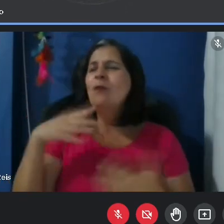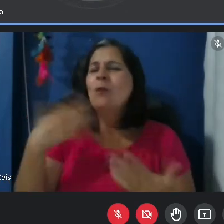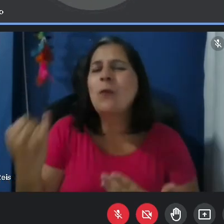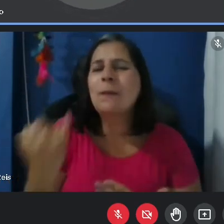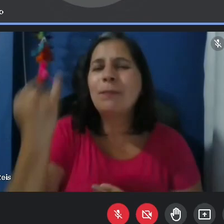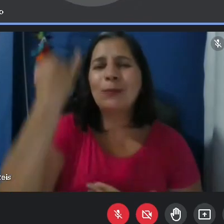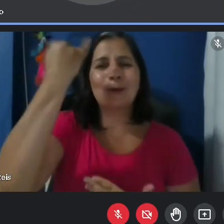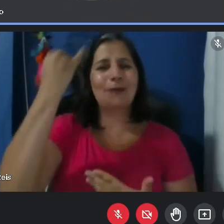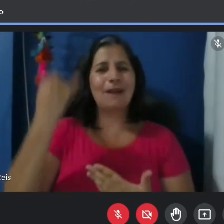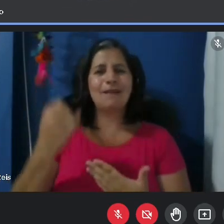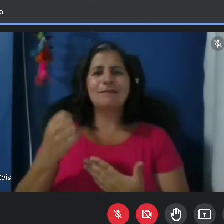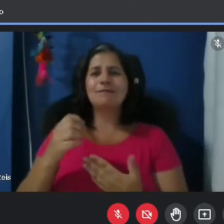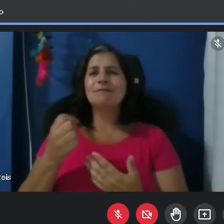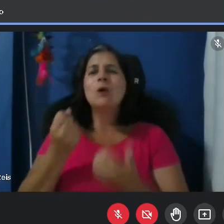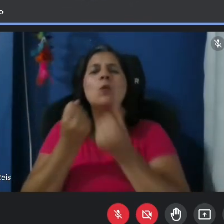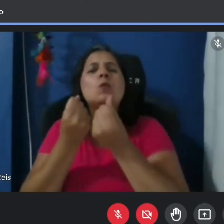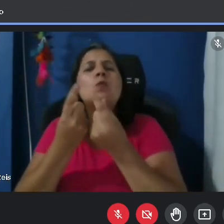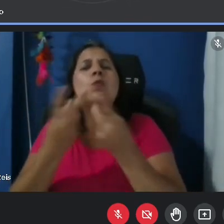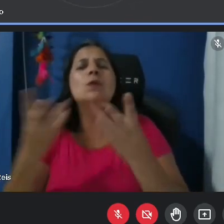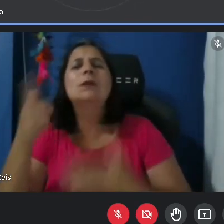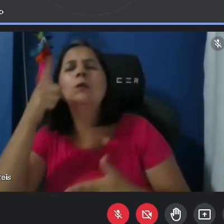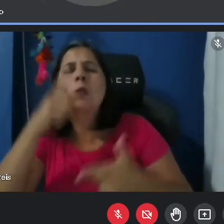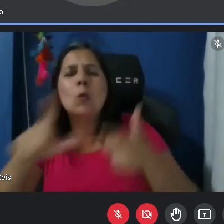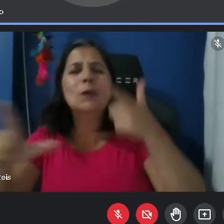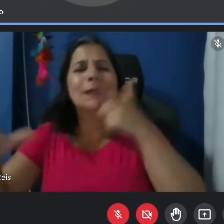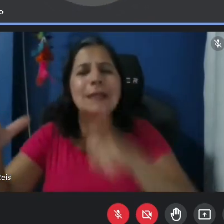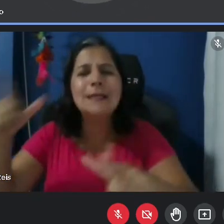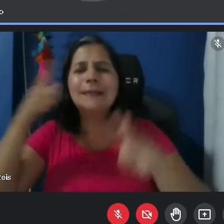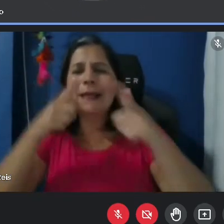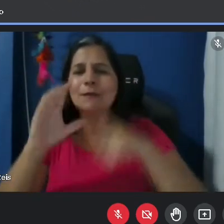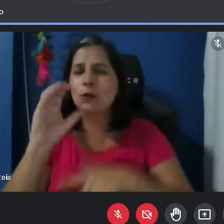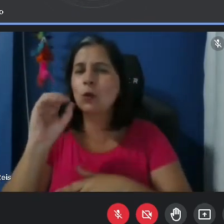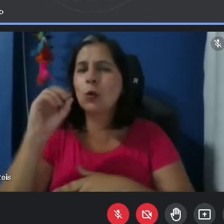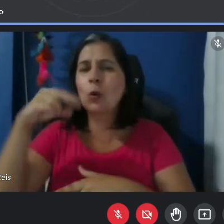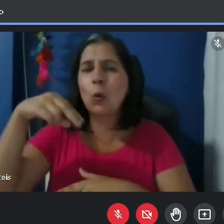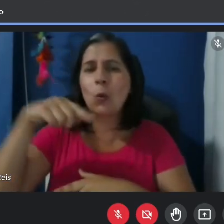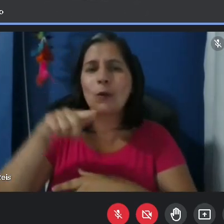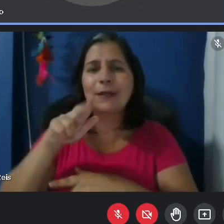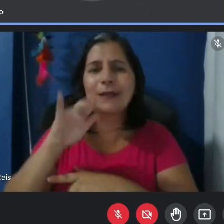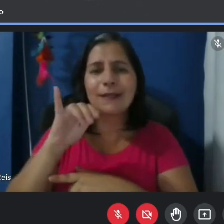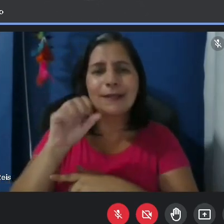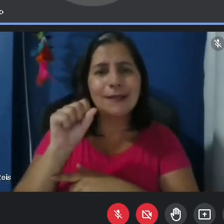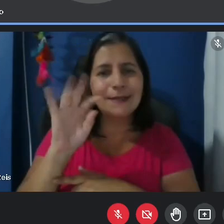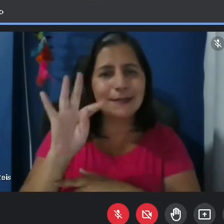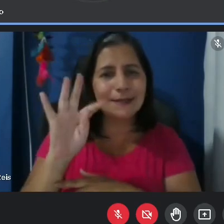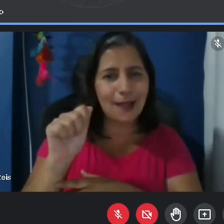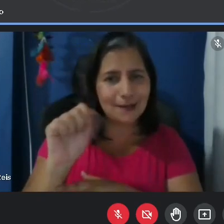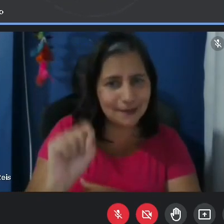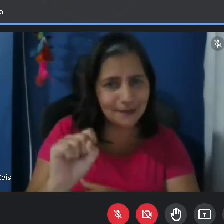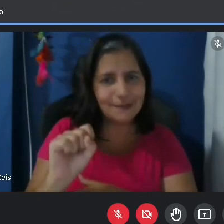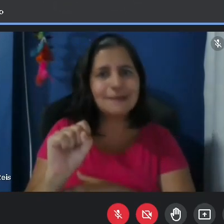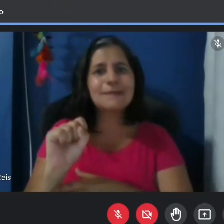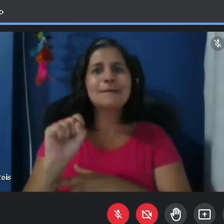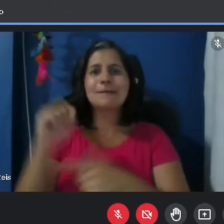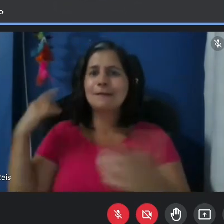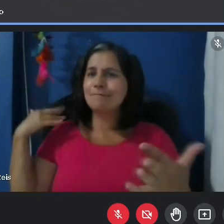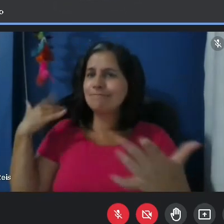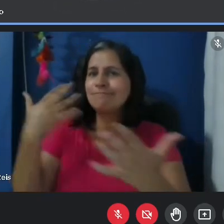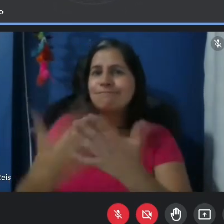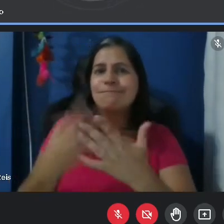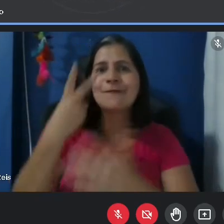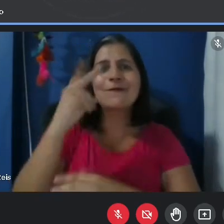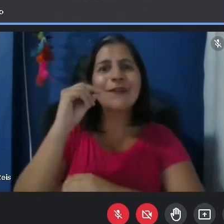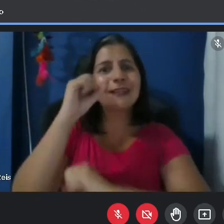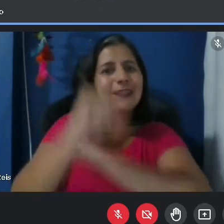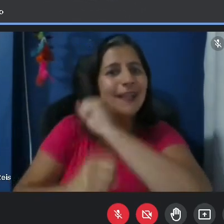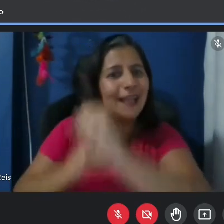A valorização, né? A relevância que né? As conquistas que foram que